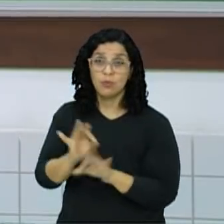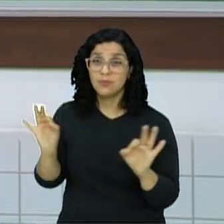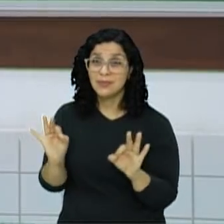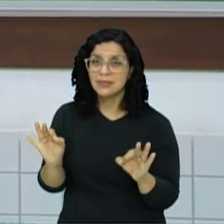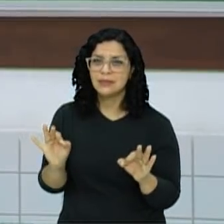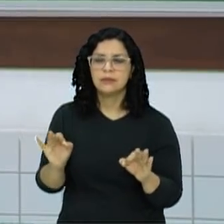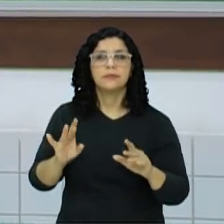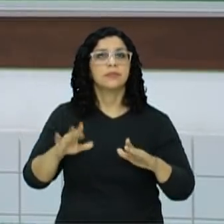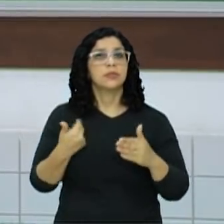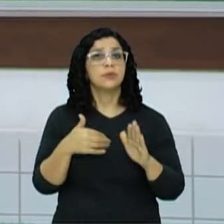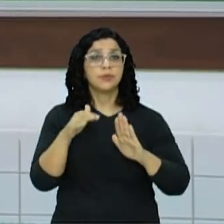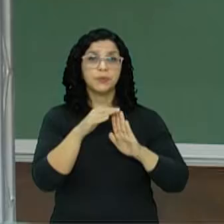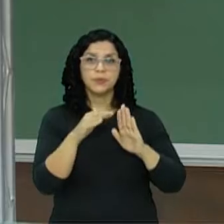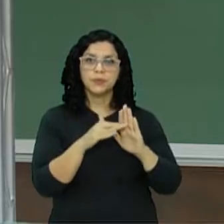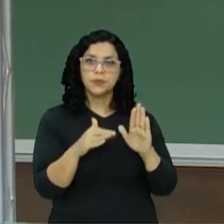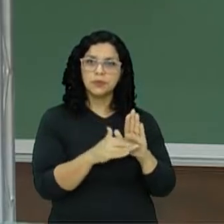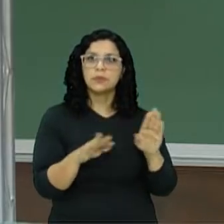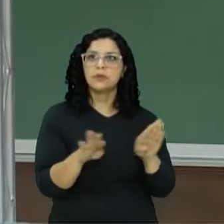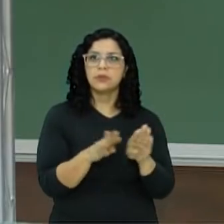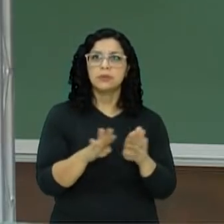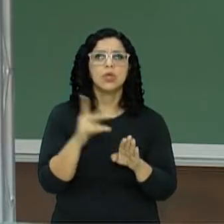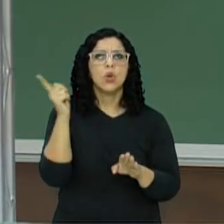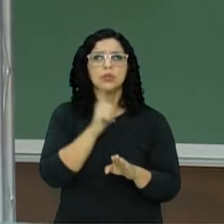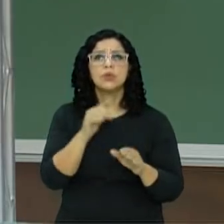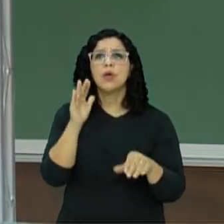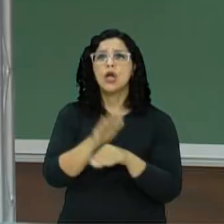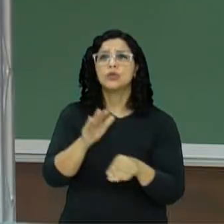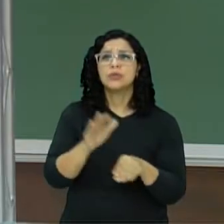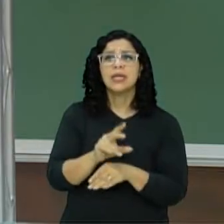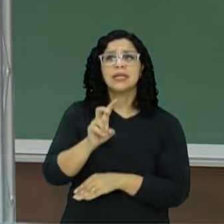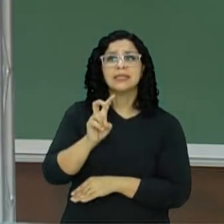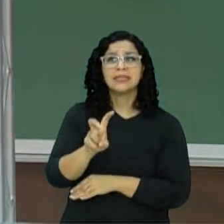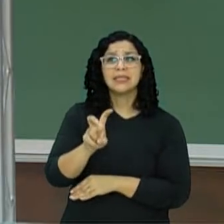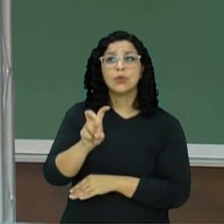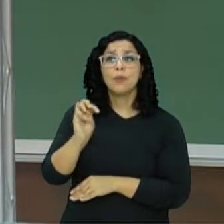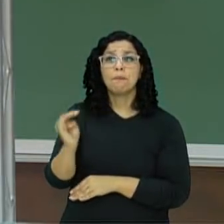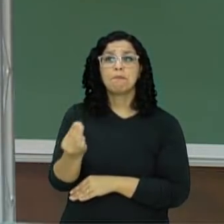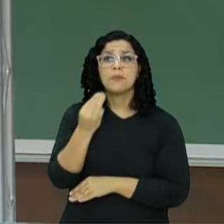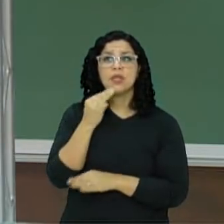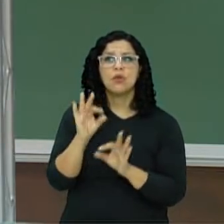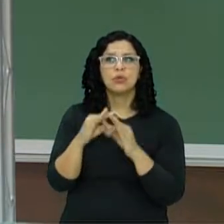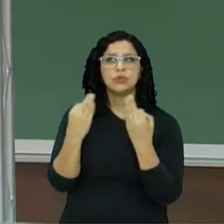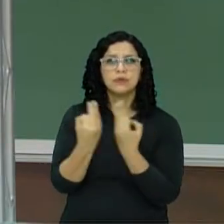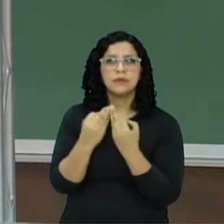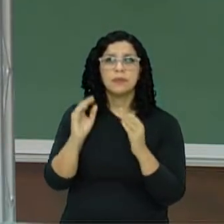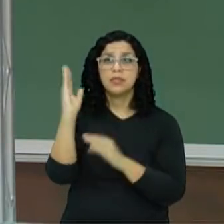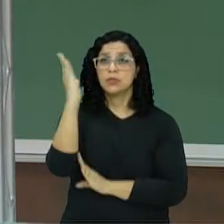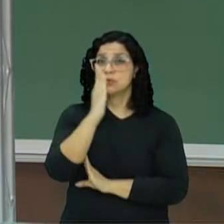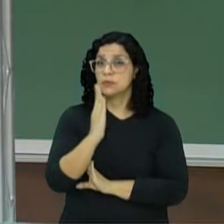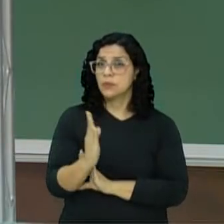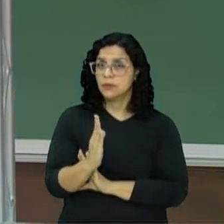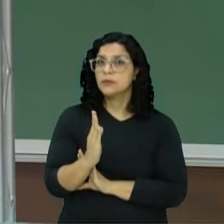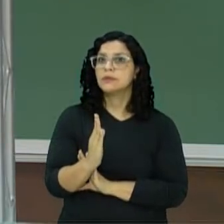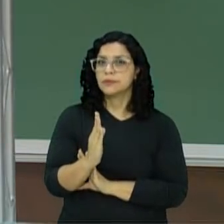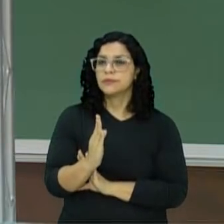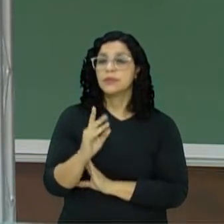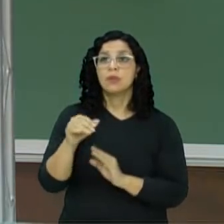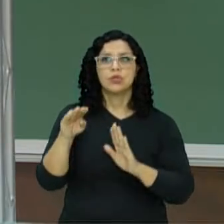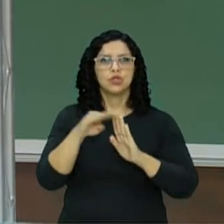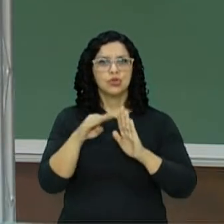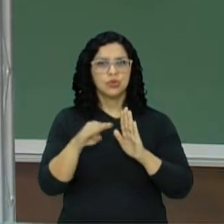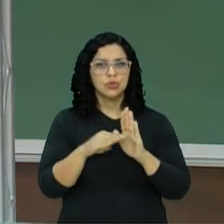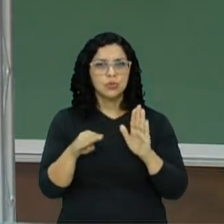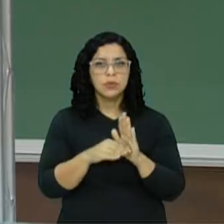regularmente. Esse programa beneficiou cerca de 5 milhões de famílias no Brasil. Então,